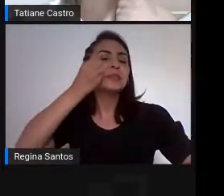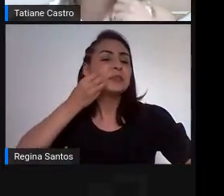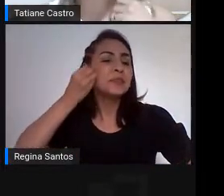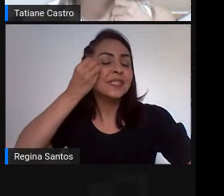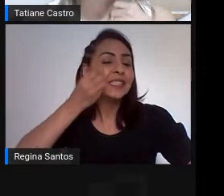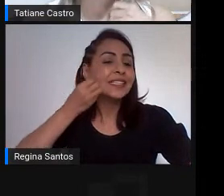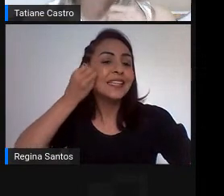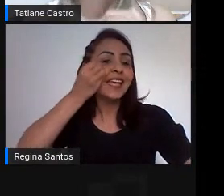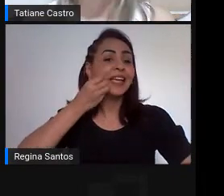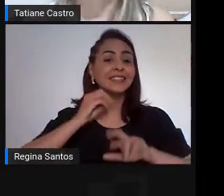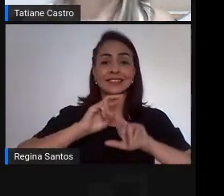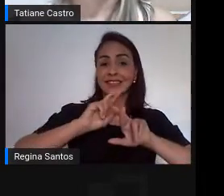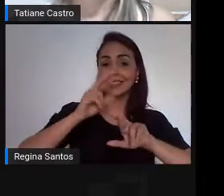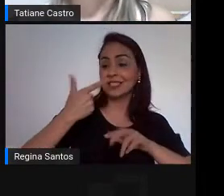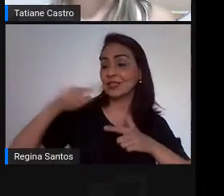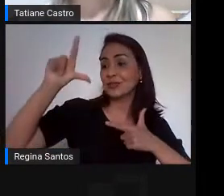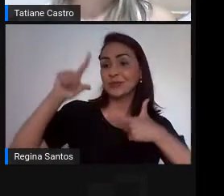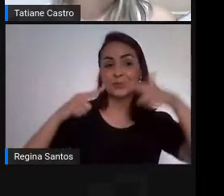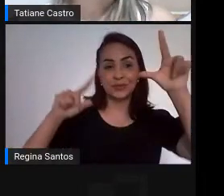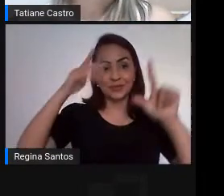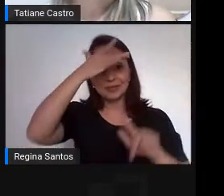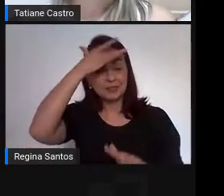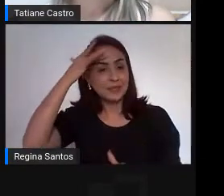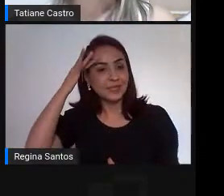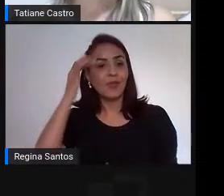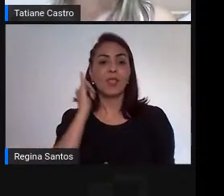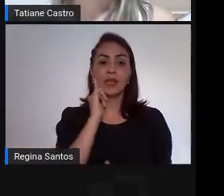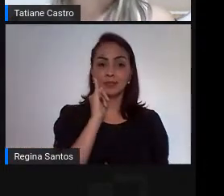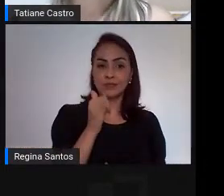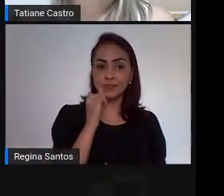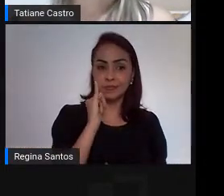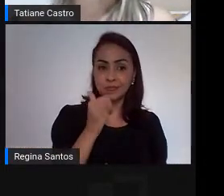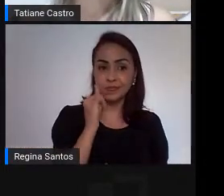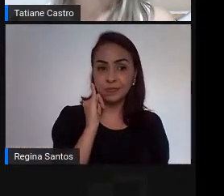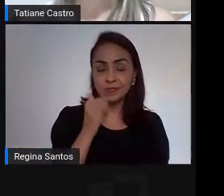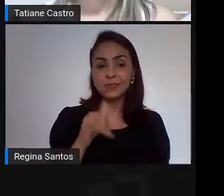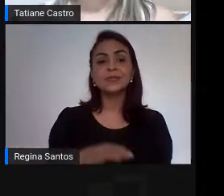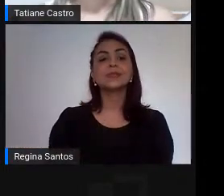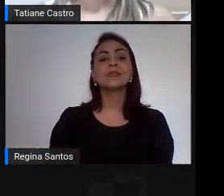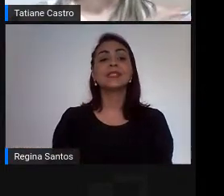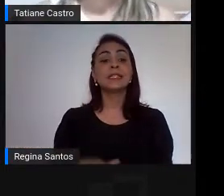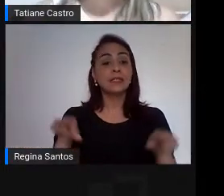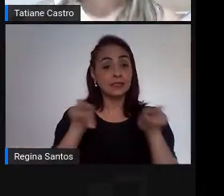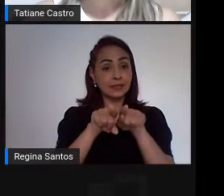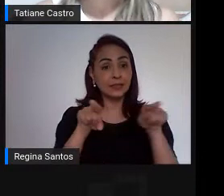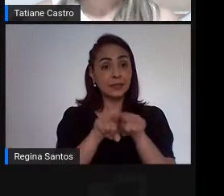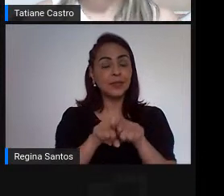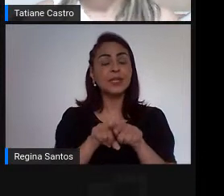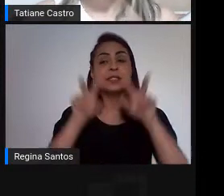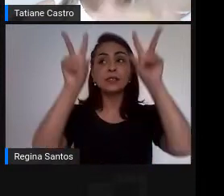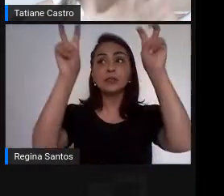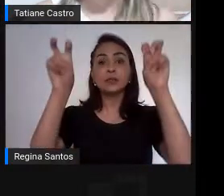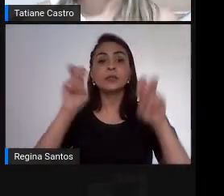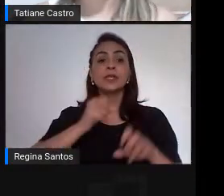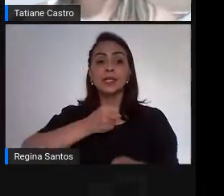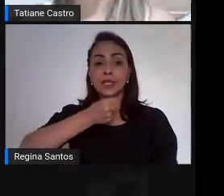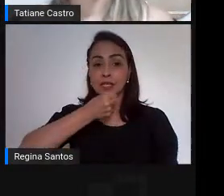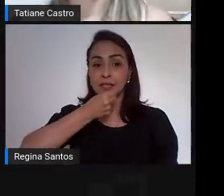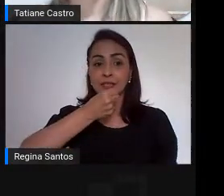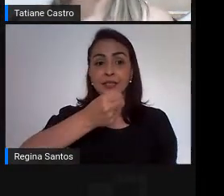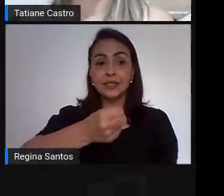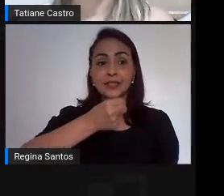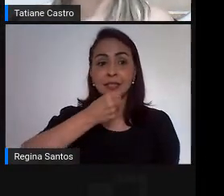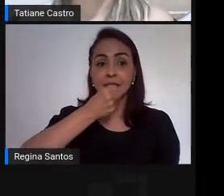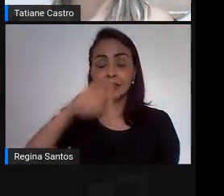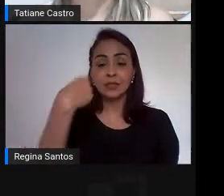experiências de outros sujeitos. Com relação aos depoimentos orais, às entrevistas, nós compreendemos como eventos